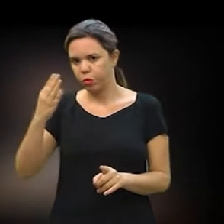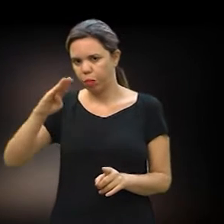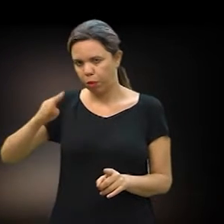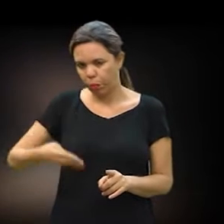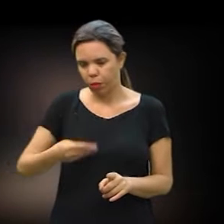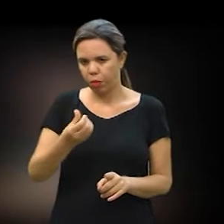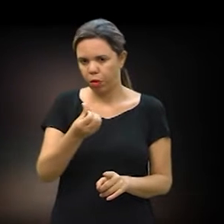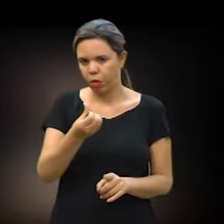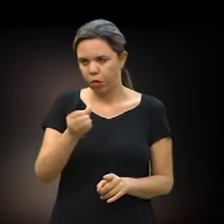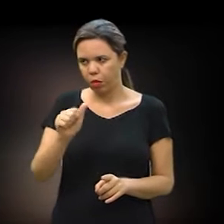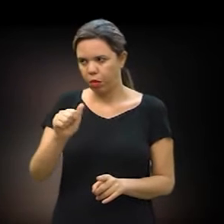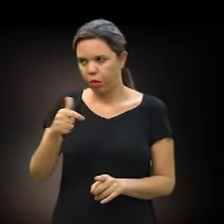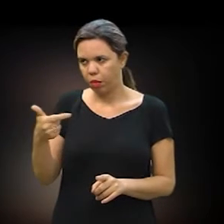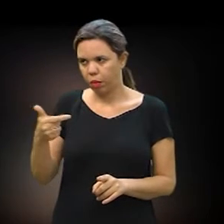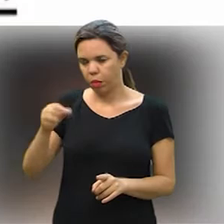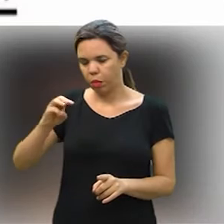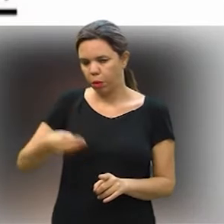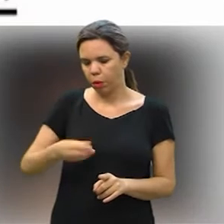de